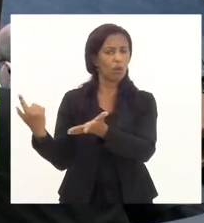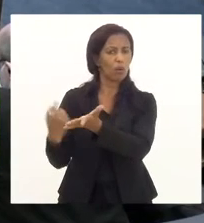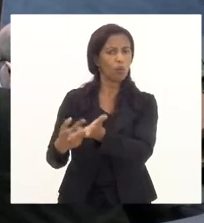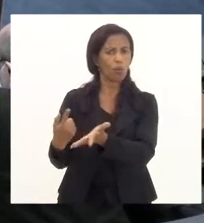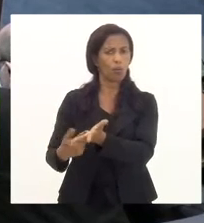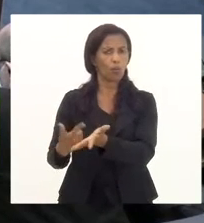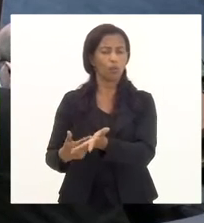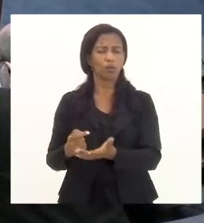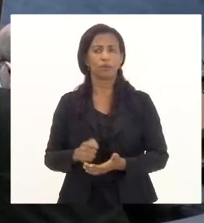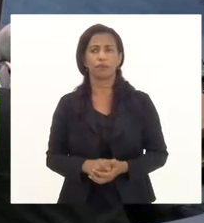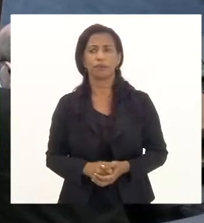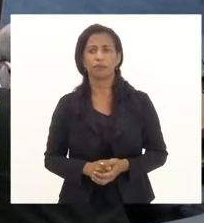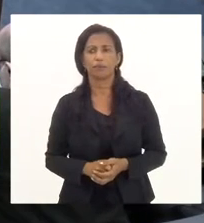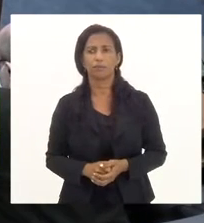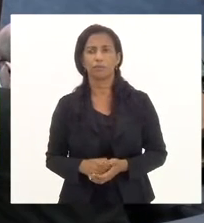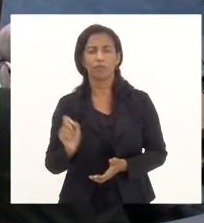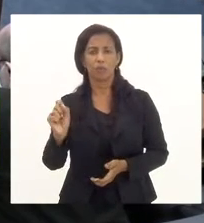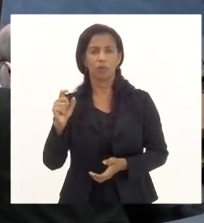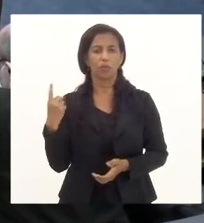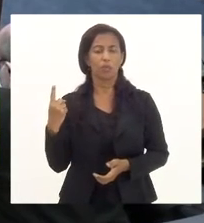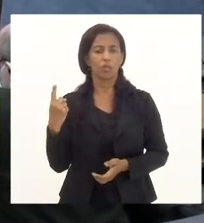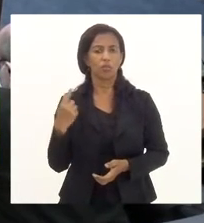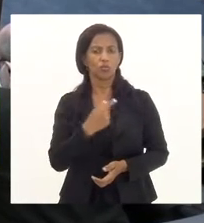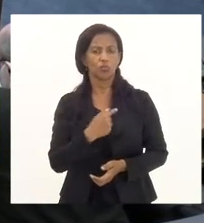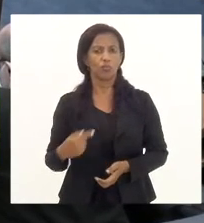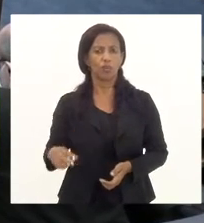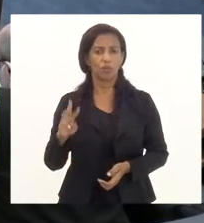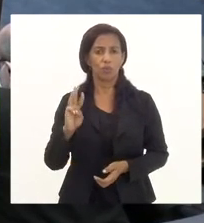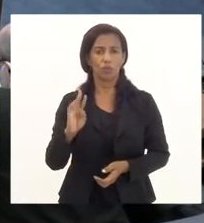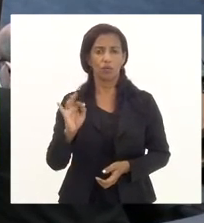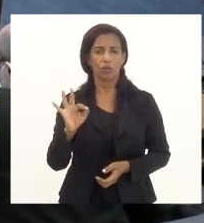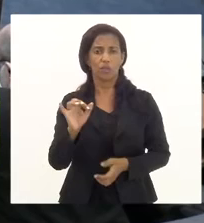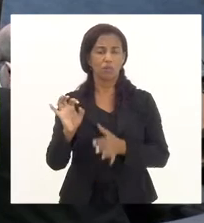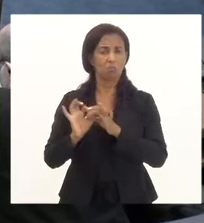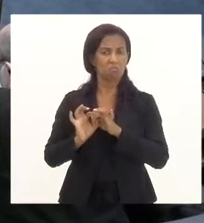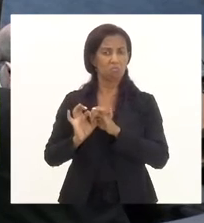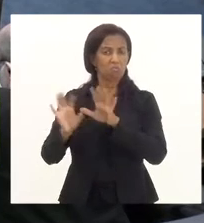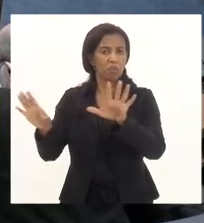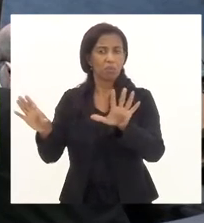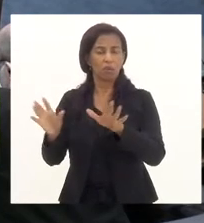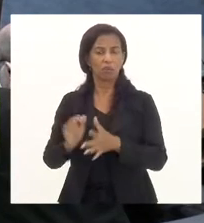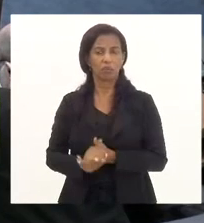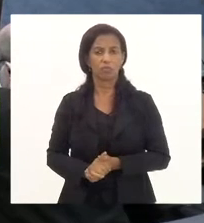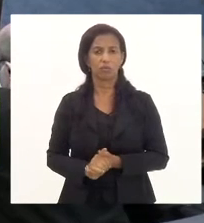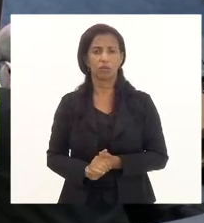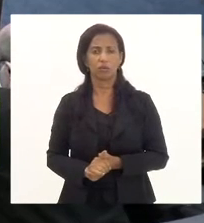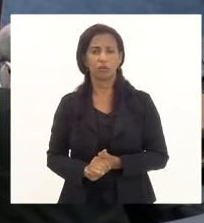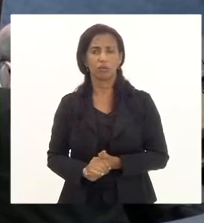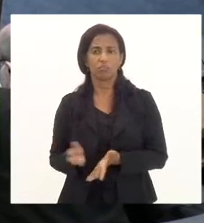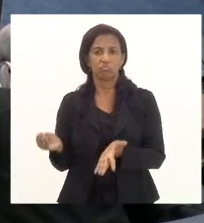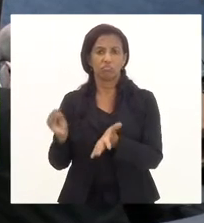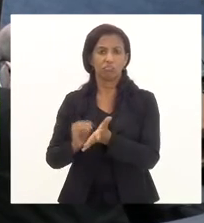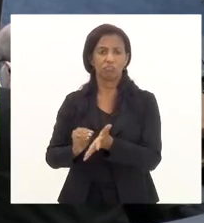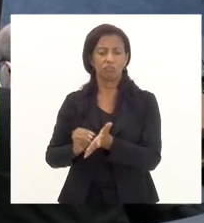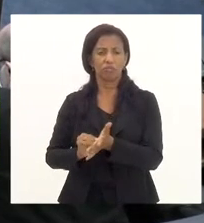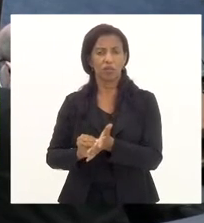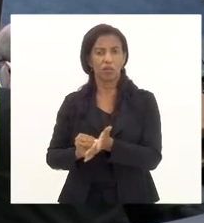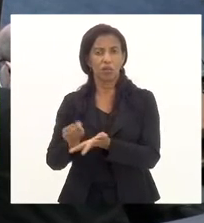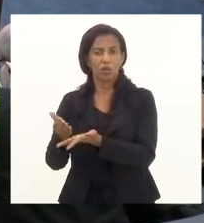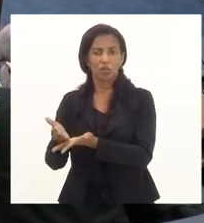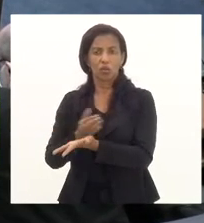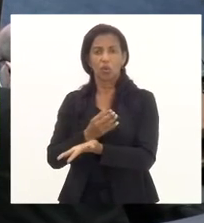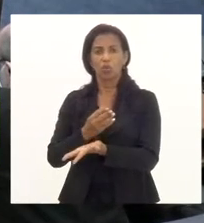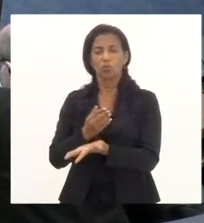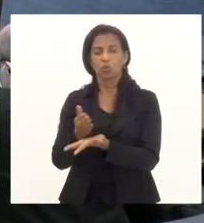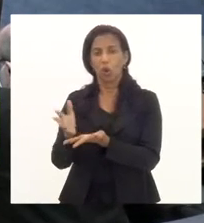pelo ex-governador vi seu Padre mão né surpreendente mente nós recebemos somente